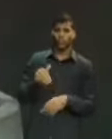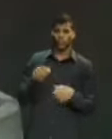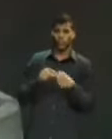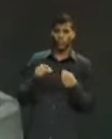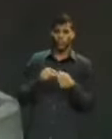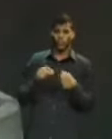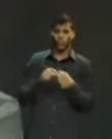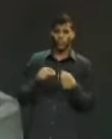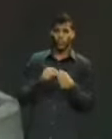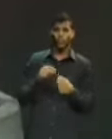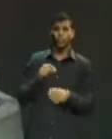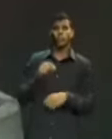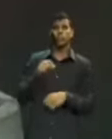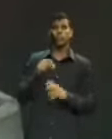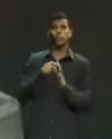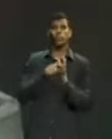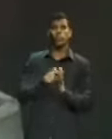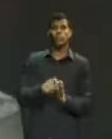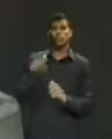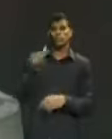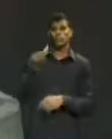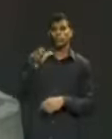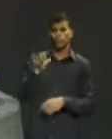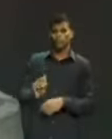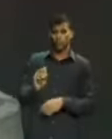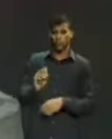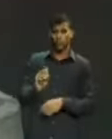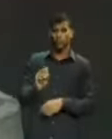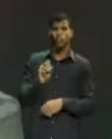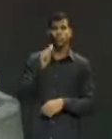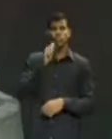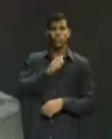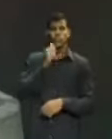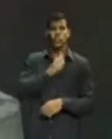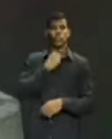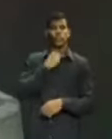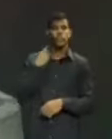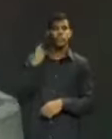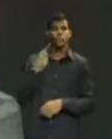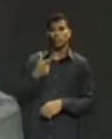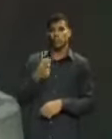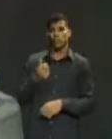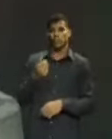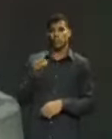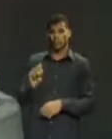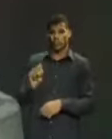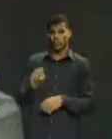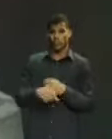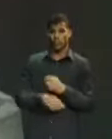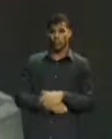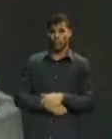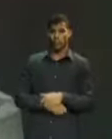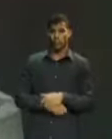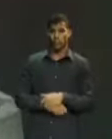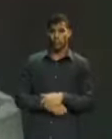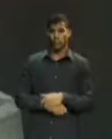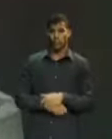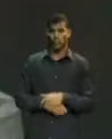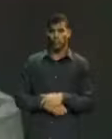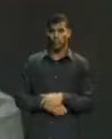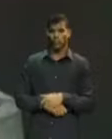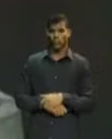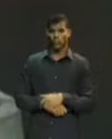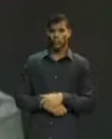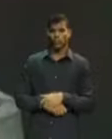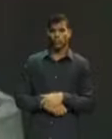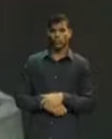Foram 118 meninas assassinadas em 2018. Acabamos de lançar mais um relatório